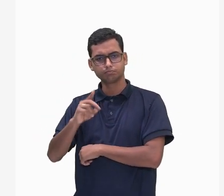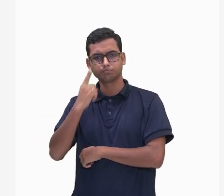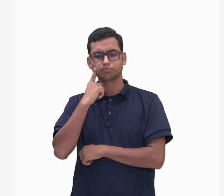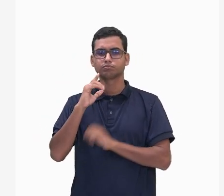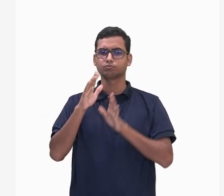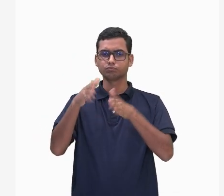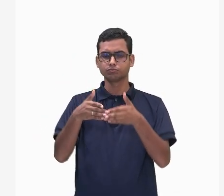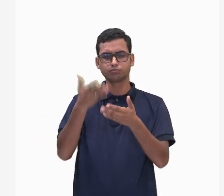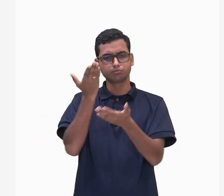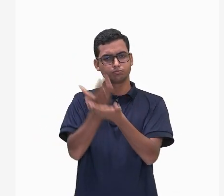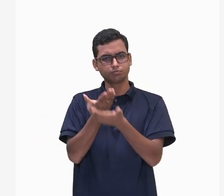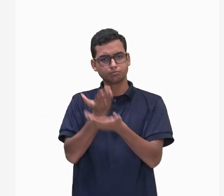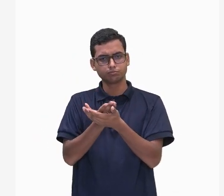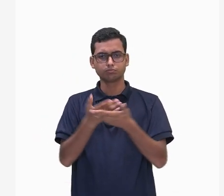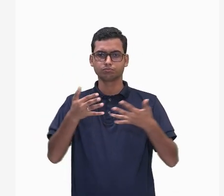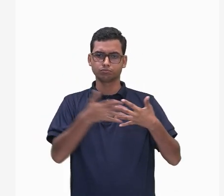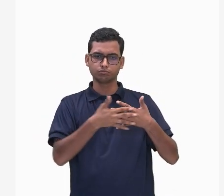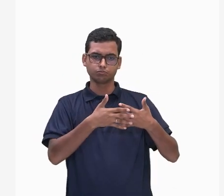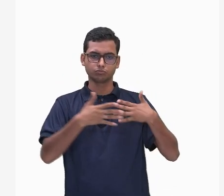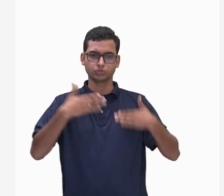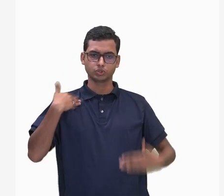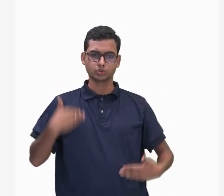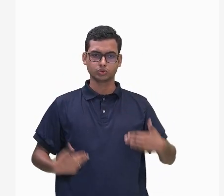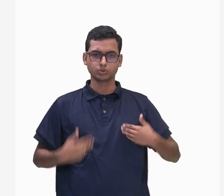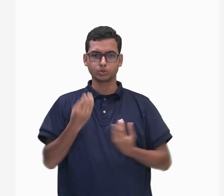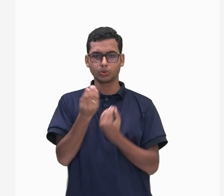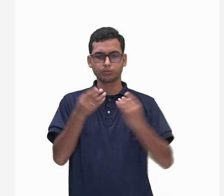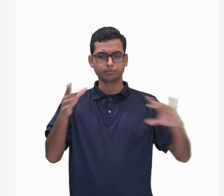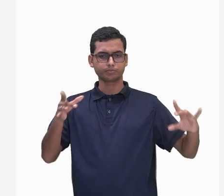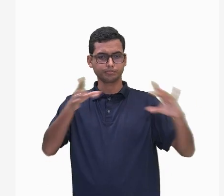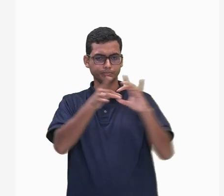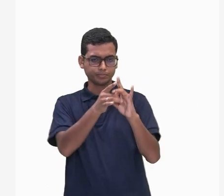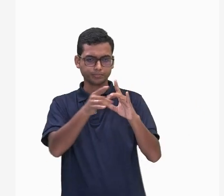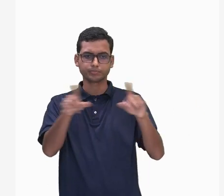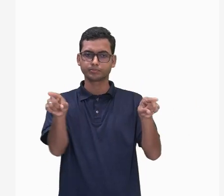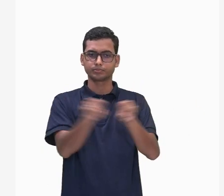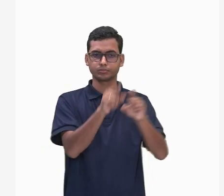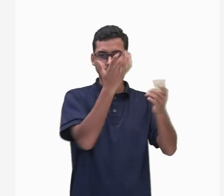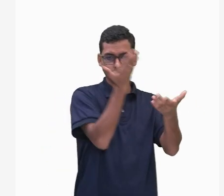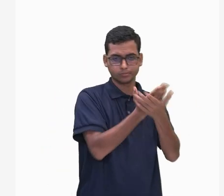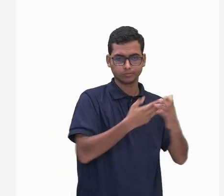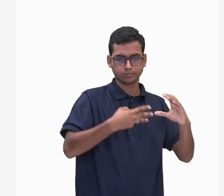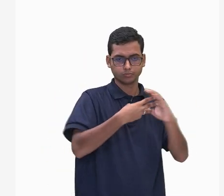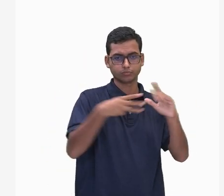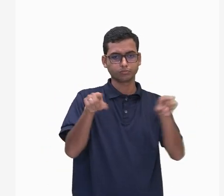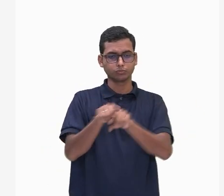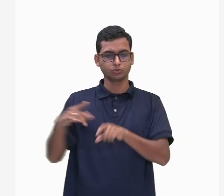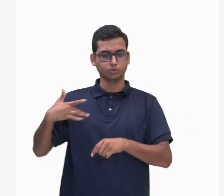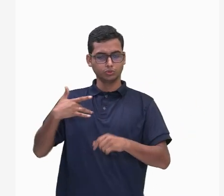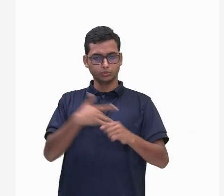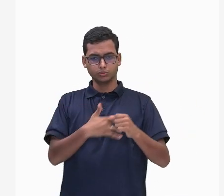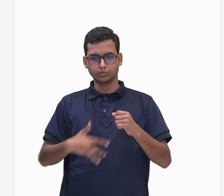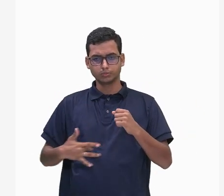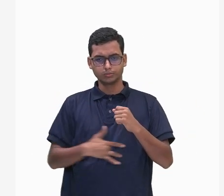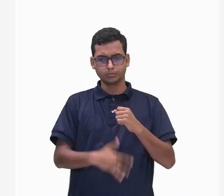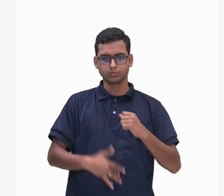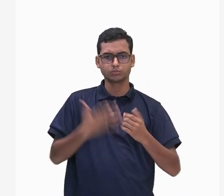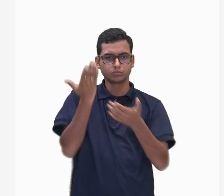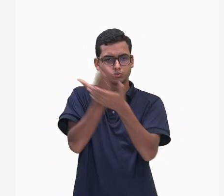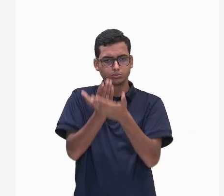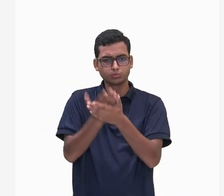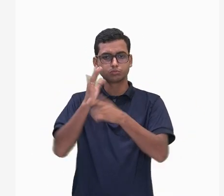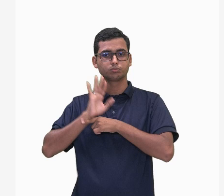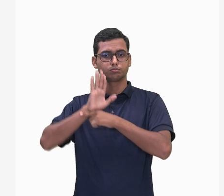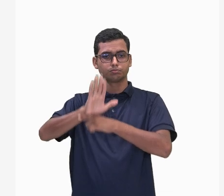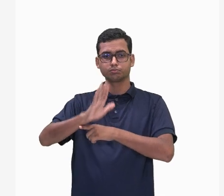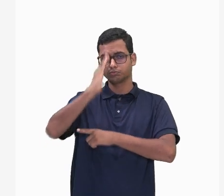humano. Ela funciona como uma ponte entre o estudo das células e dos órgãos, ajudando